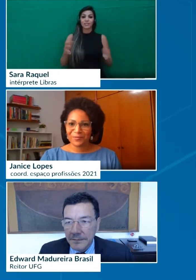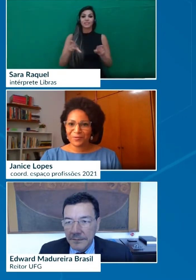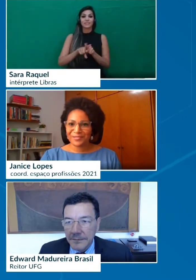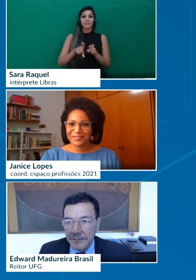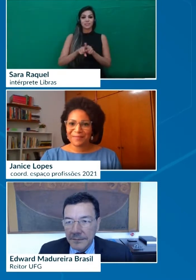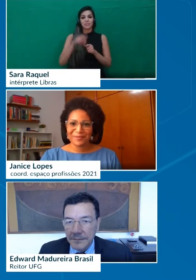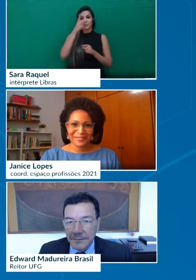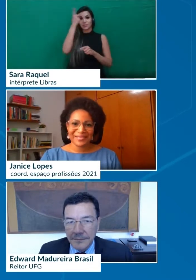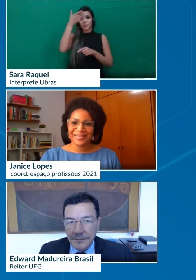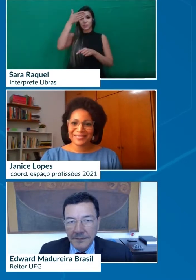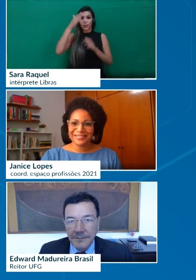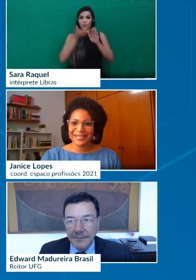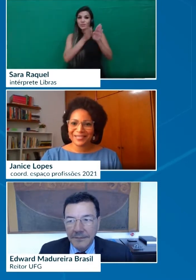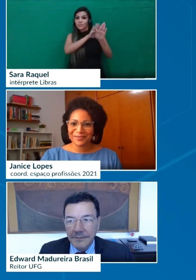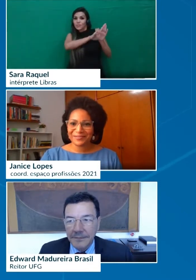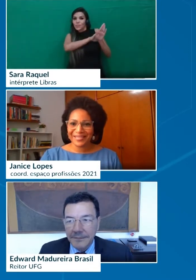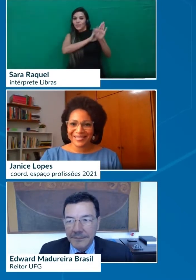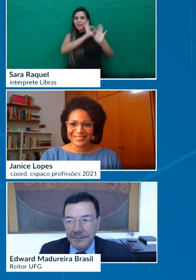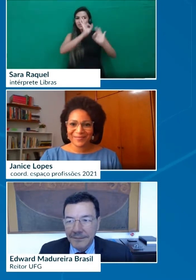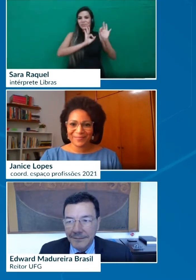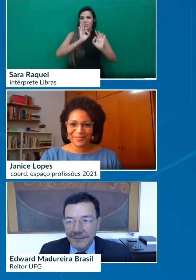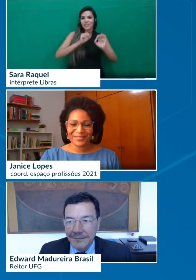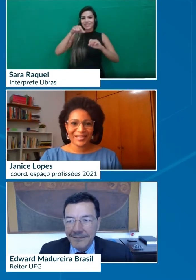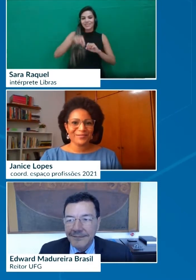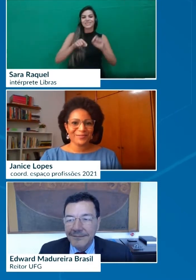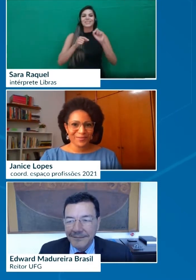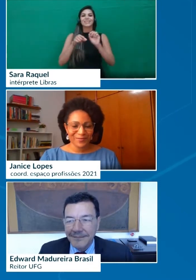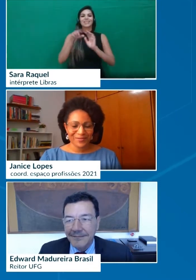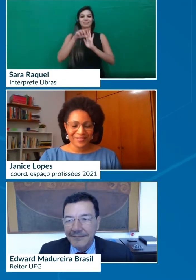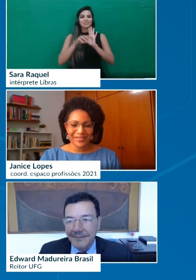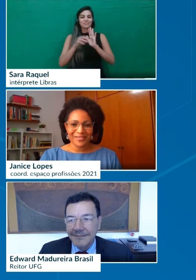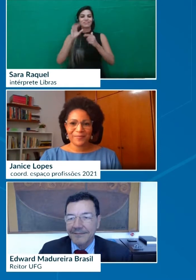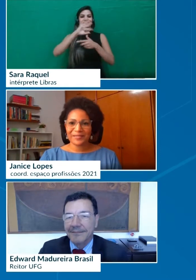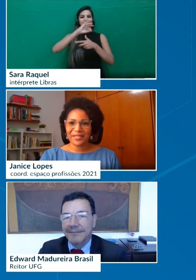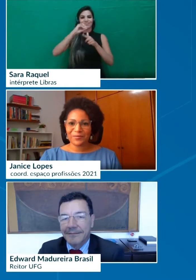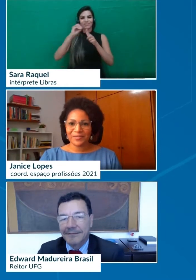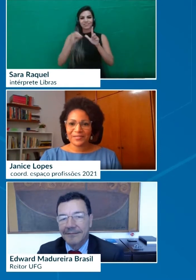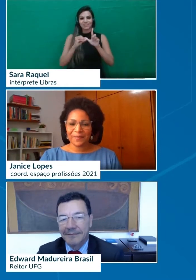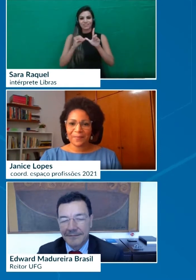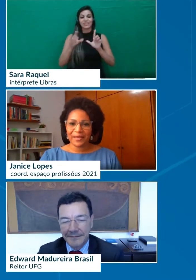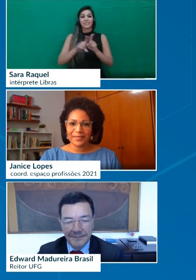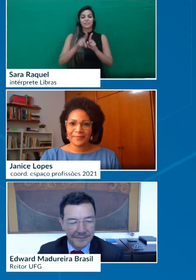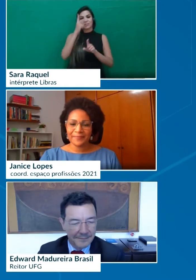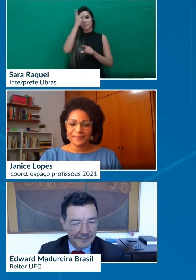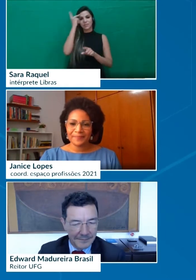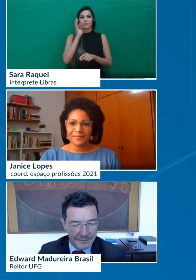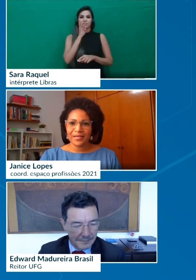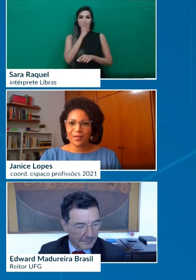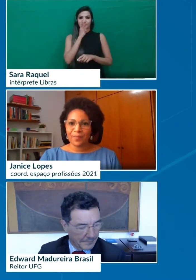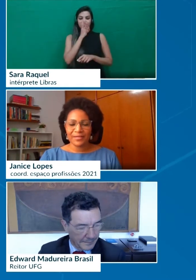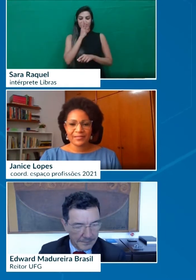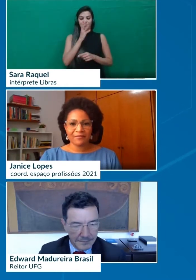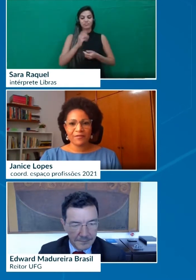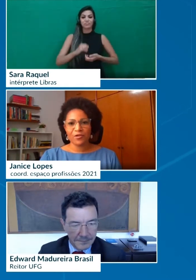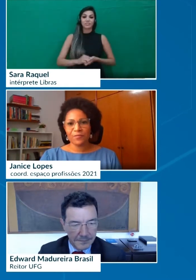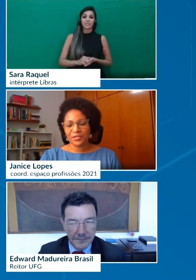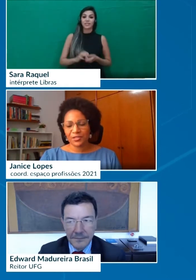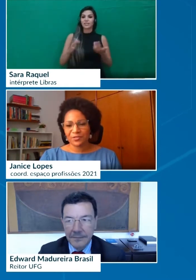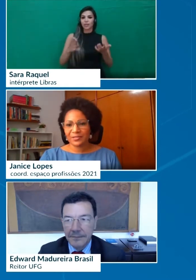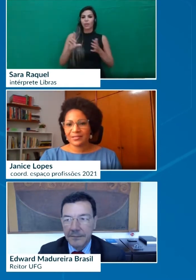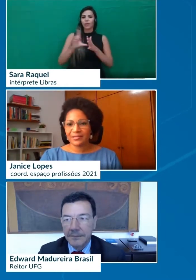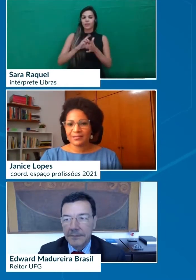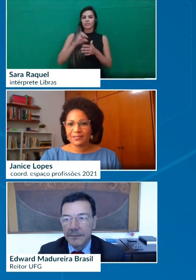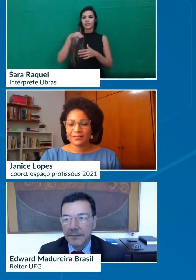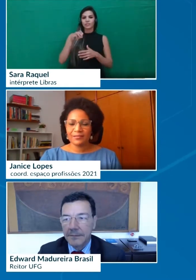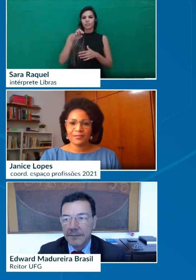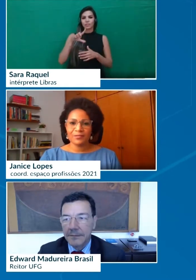dos bastidores, né? Porque sem eles nada acontece. Boa tarde aos nossos espectadores também. Né? Como o Marcelo falou, me